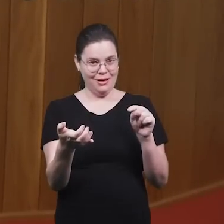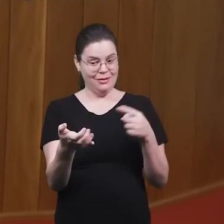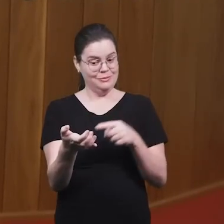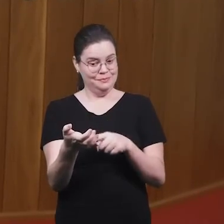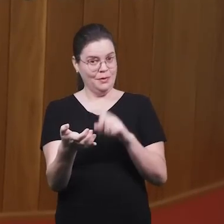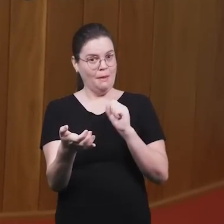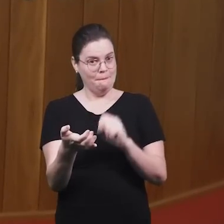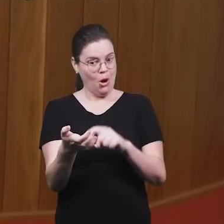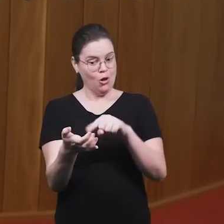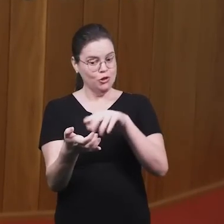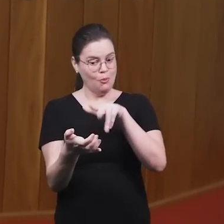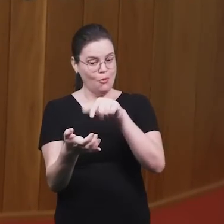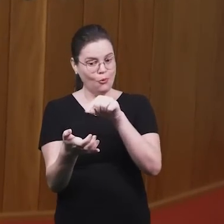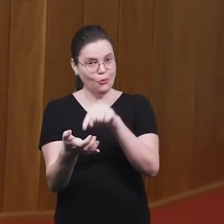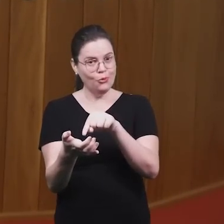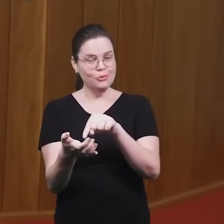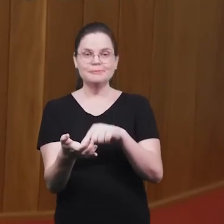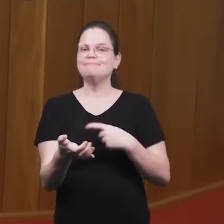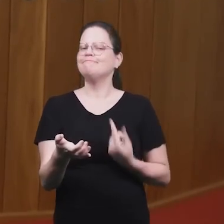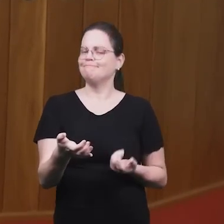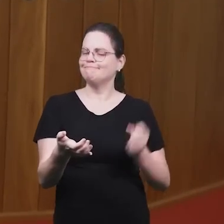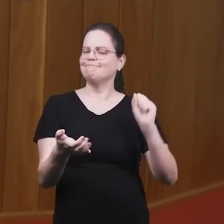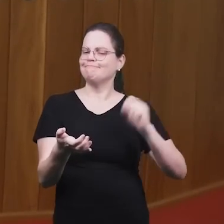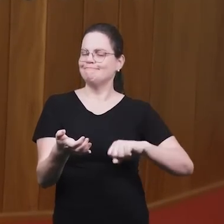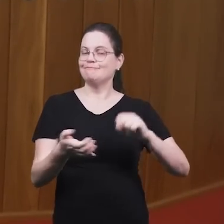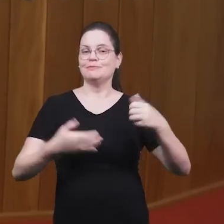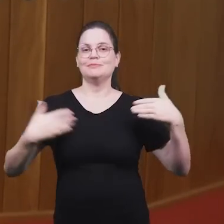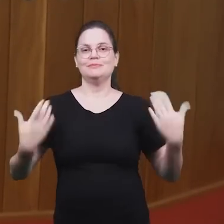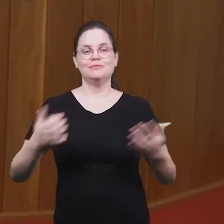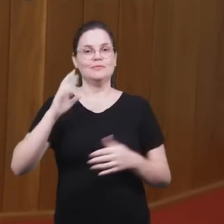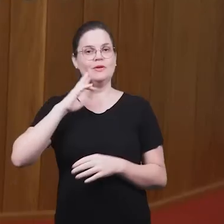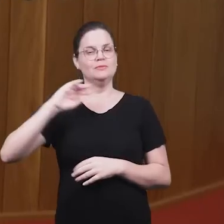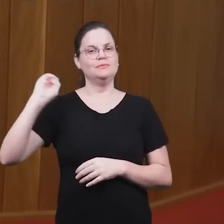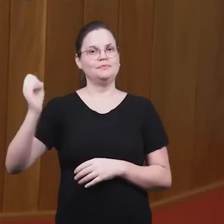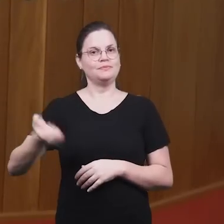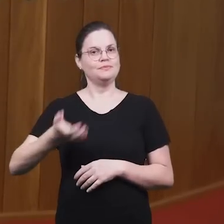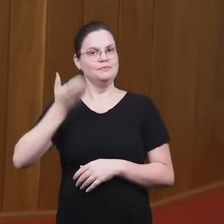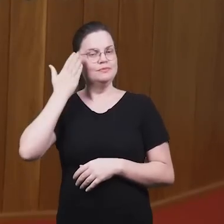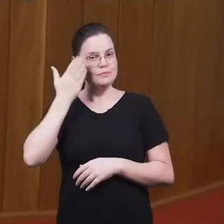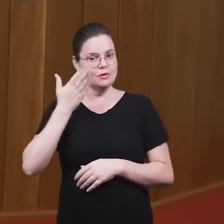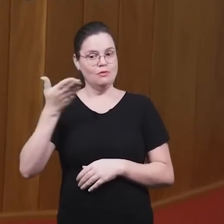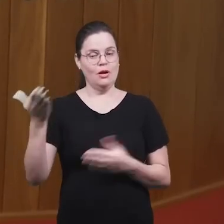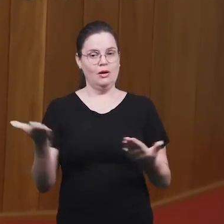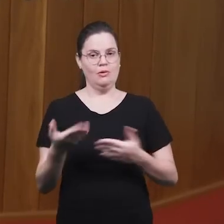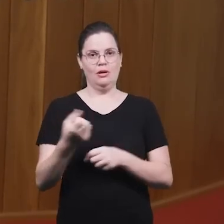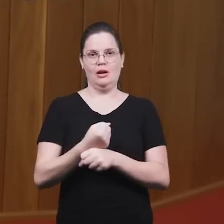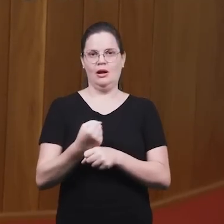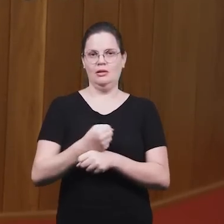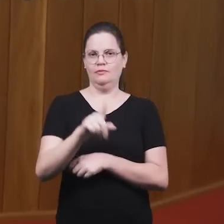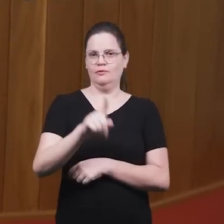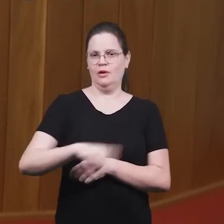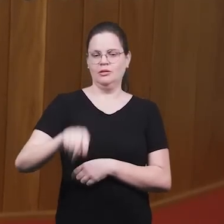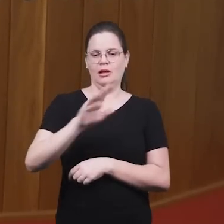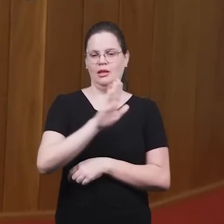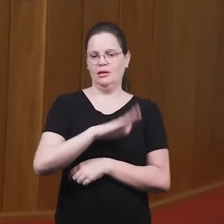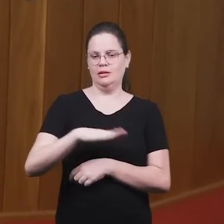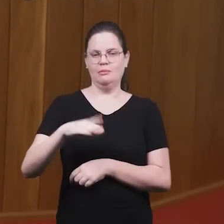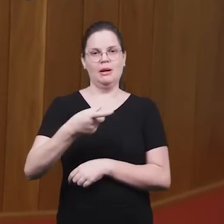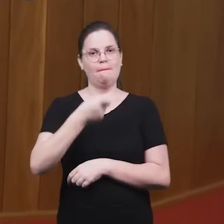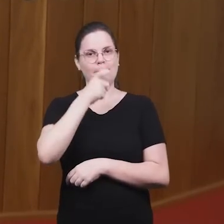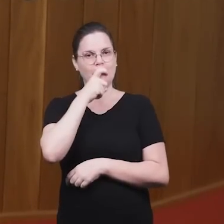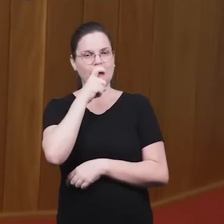O Senhor revelou que para este ano, nós intermediários, os papais e